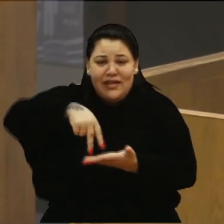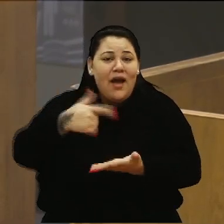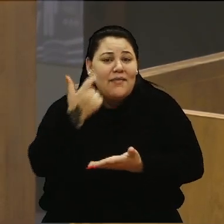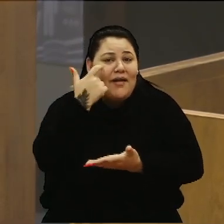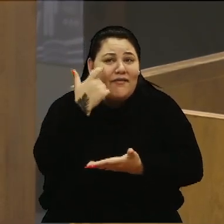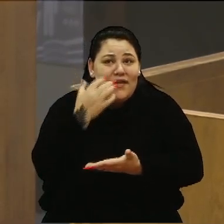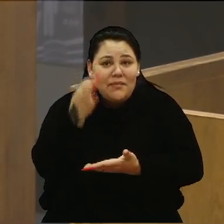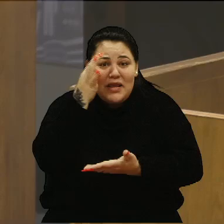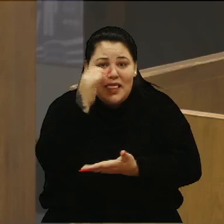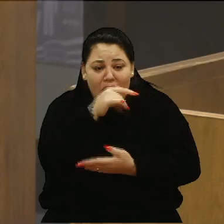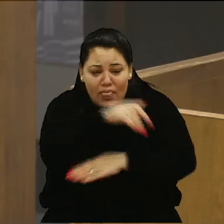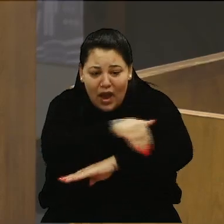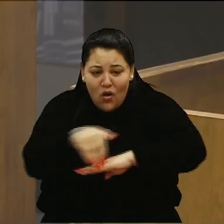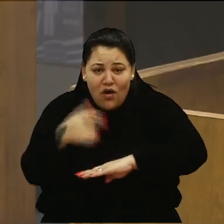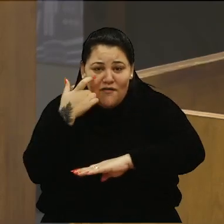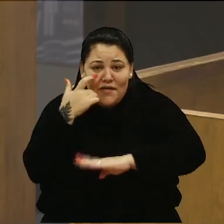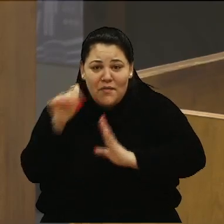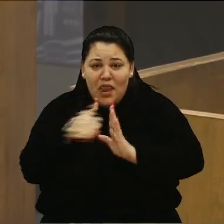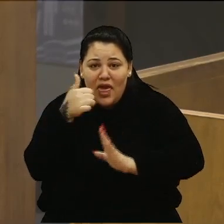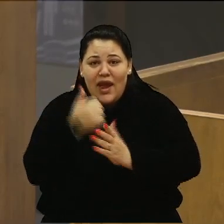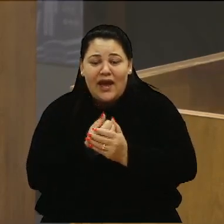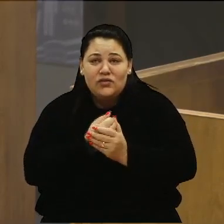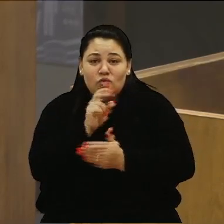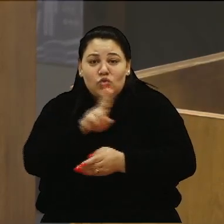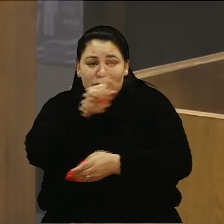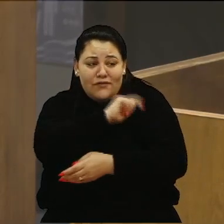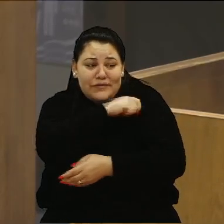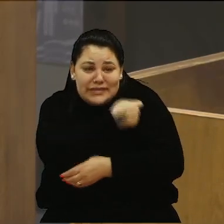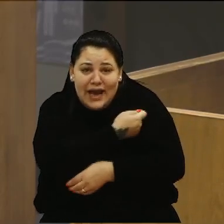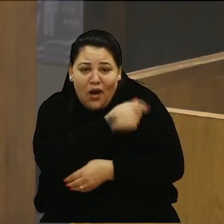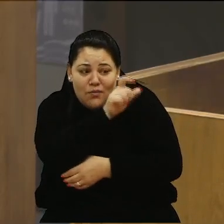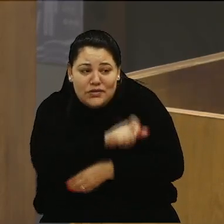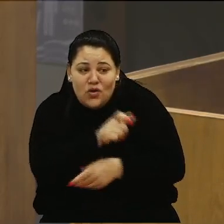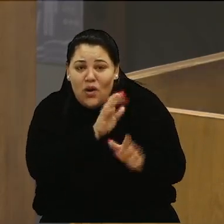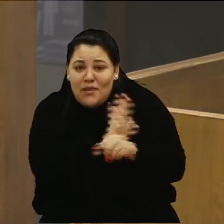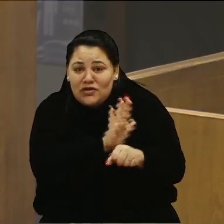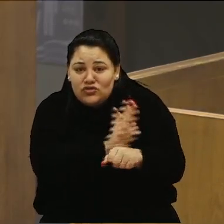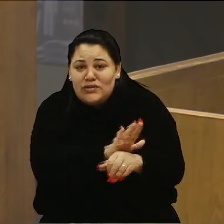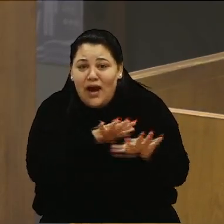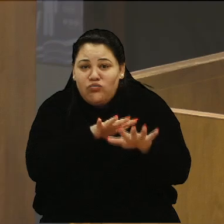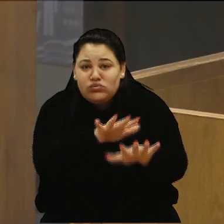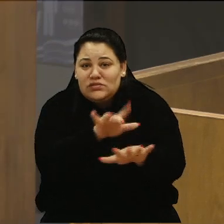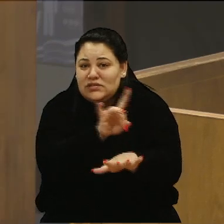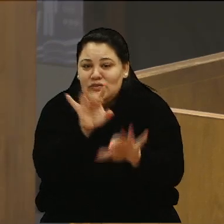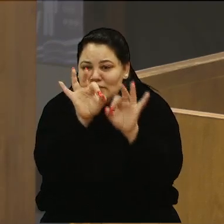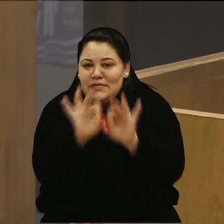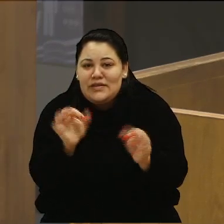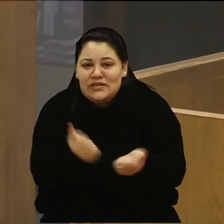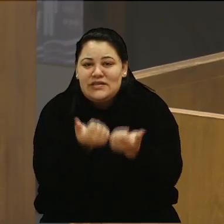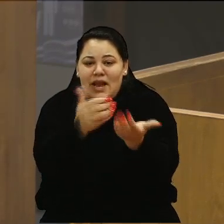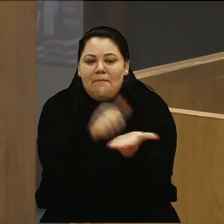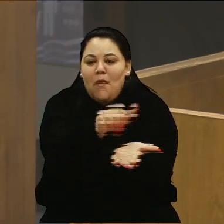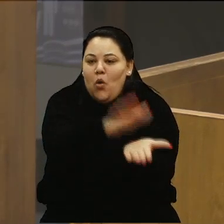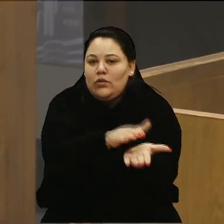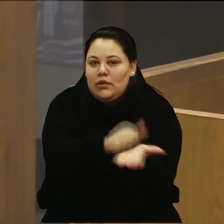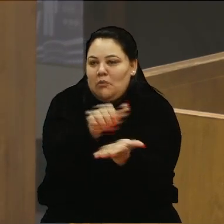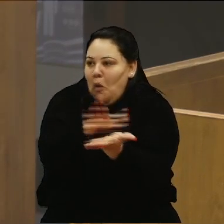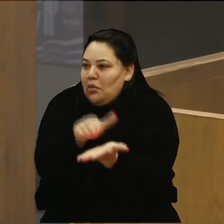pode ser melhorado. Coloque os seus fiscais para ajudar o trânsito, não simplesmente para sair multando à torta e à direita a